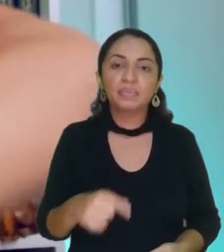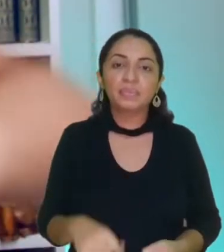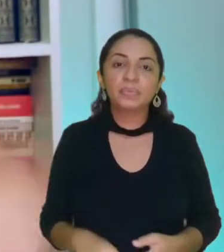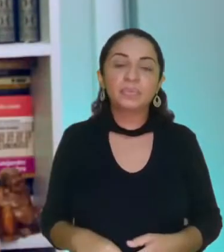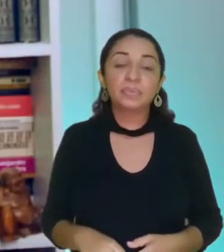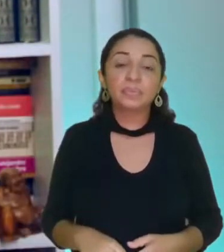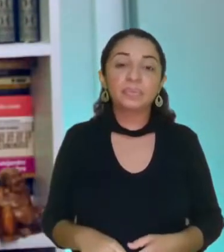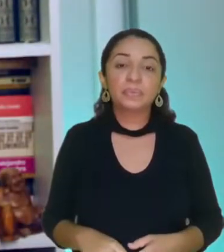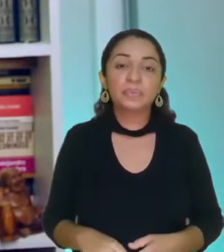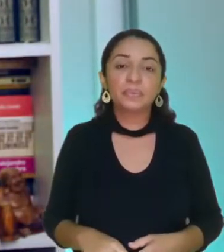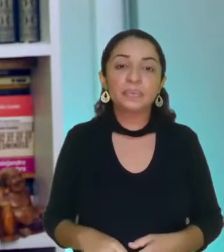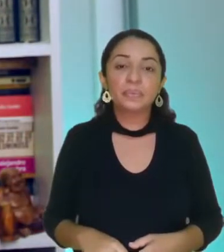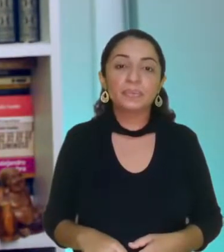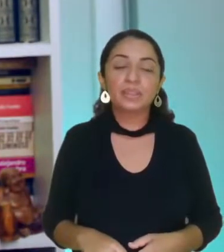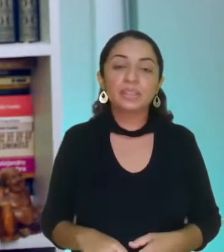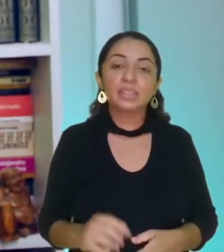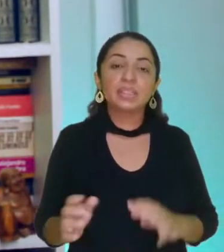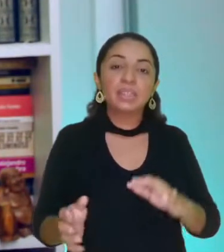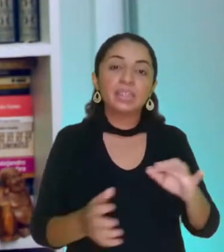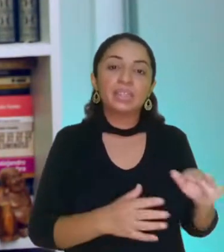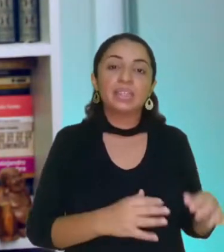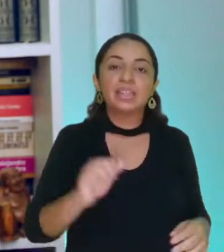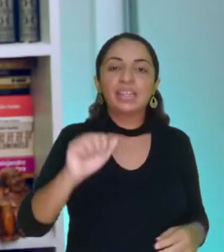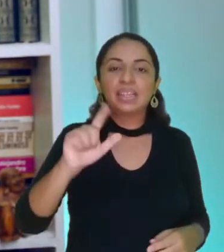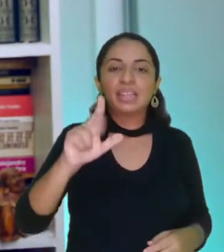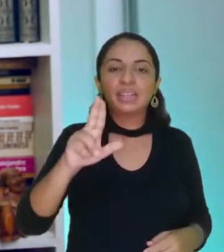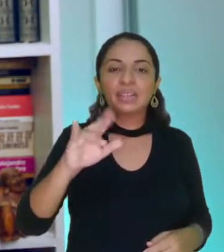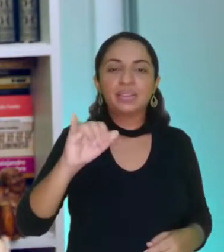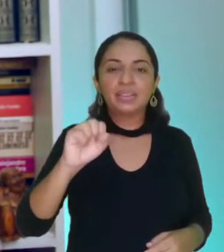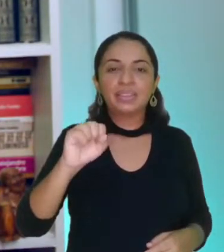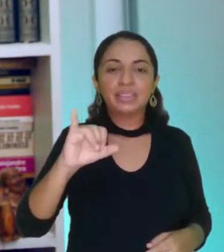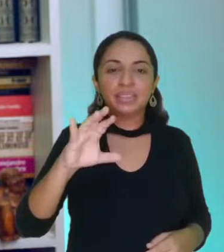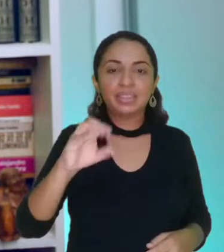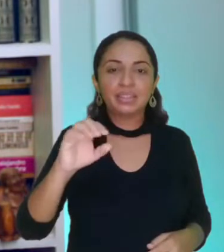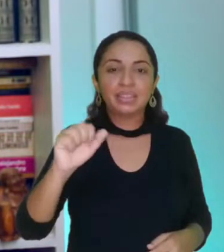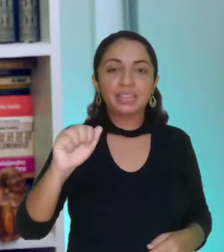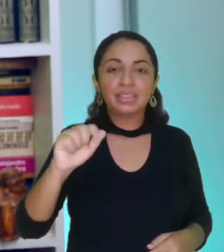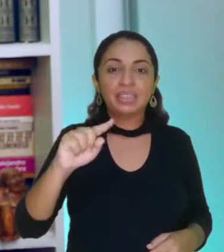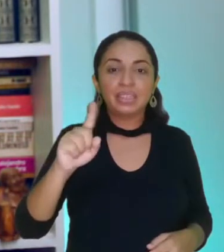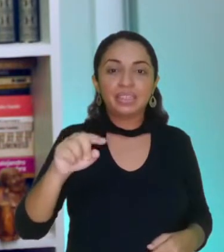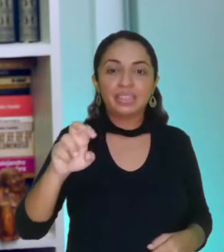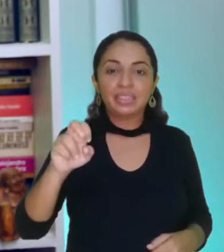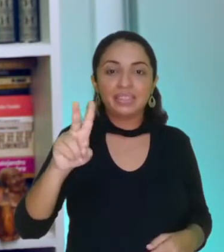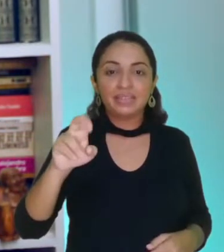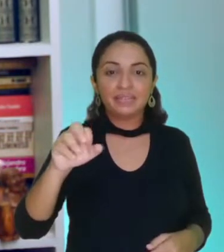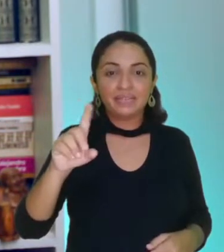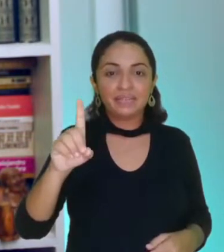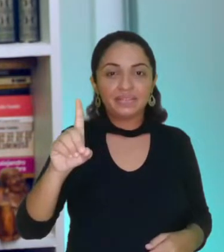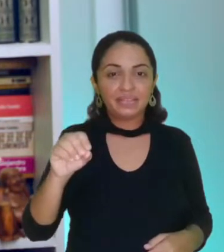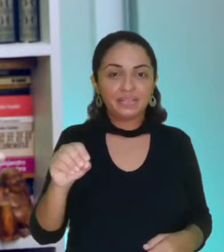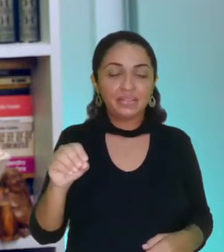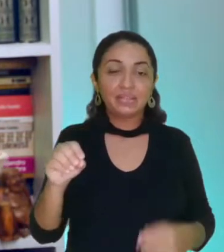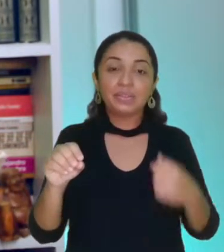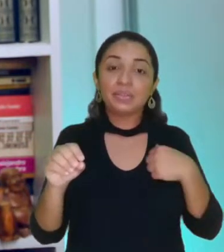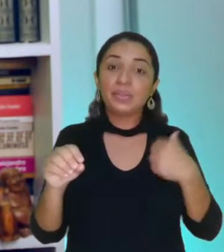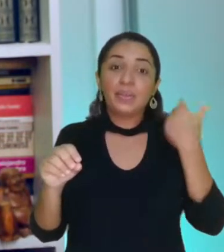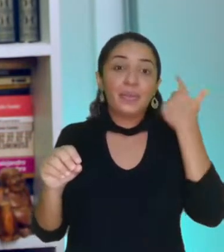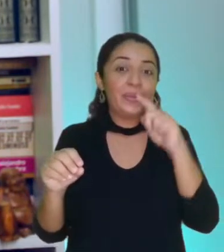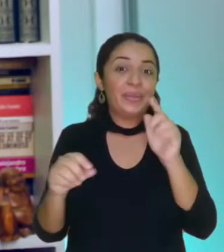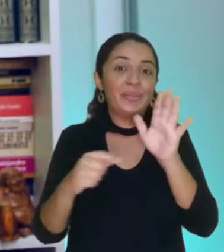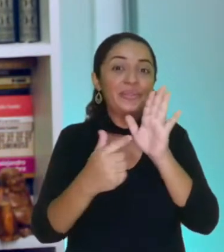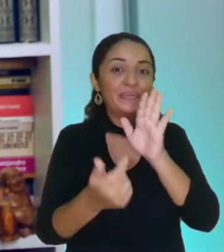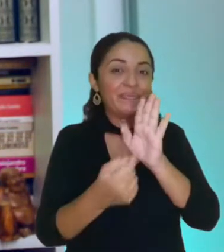na caixa. A Luísa Azevedo, O Cortiço. Esse livro eu não tenho. É um clássico da literatura brasileira. Eu não